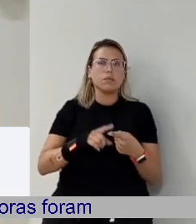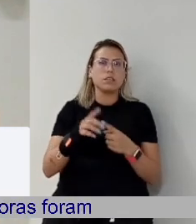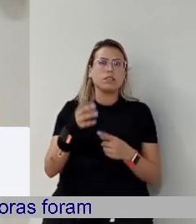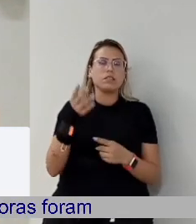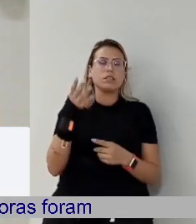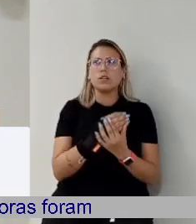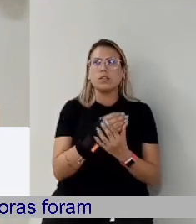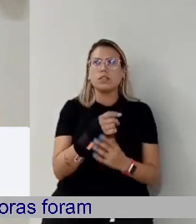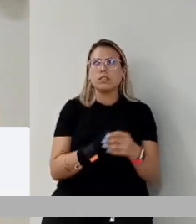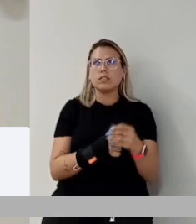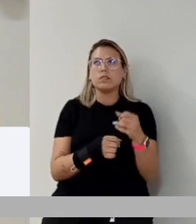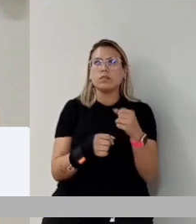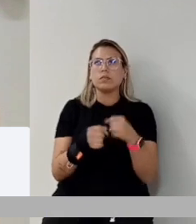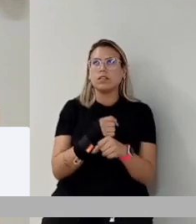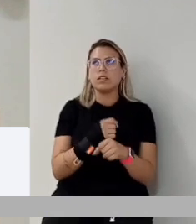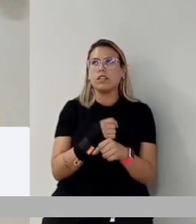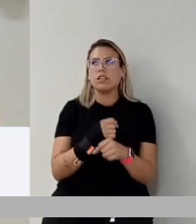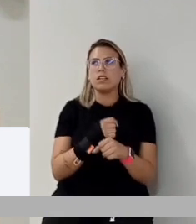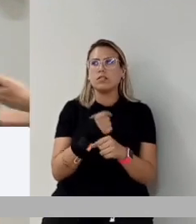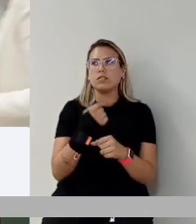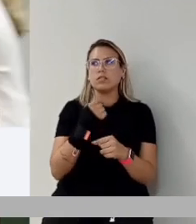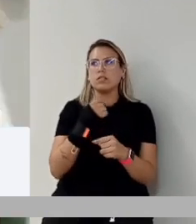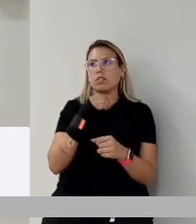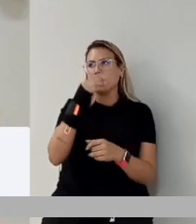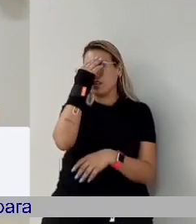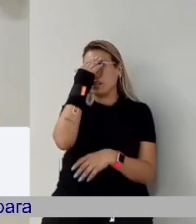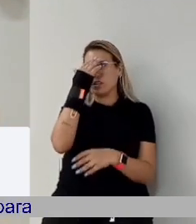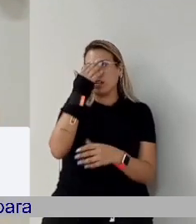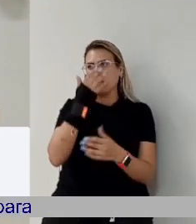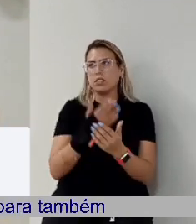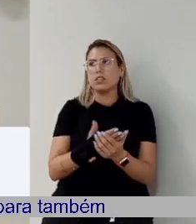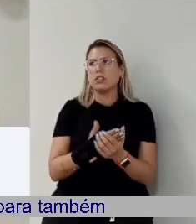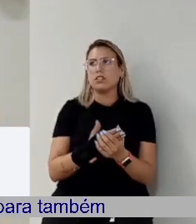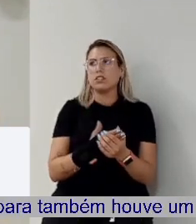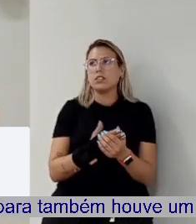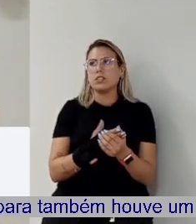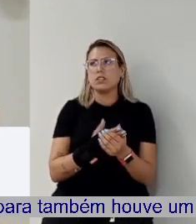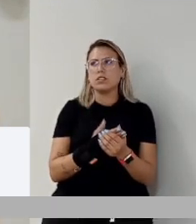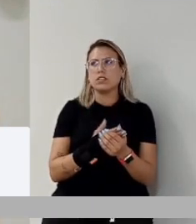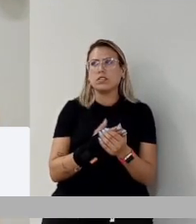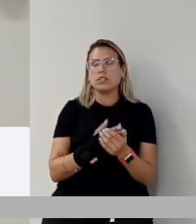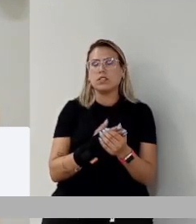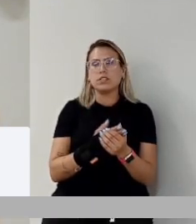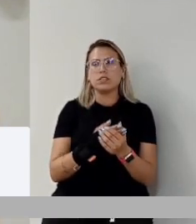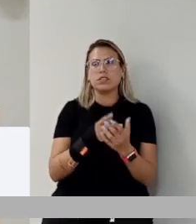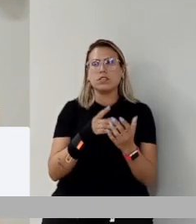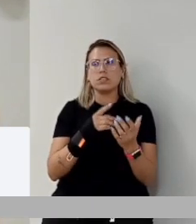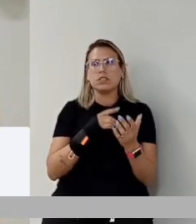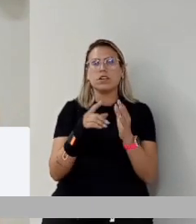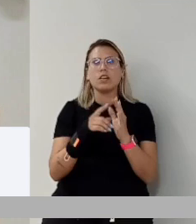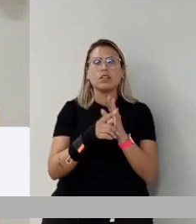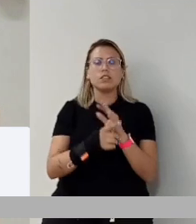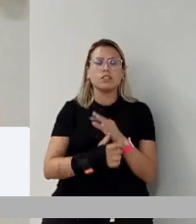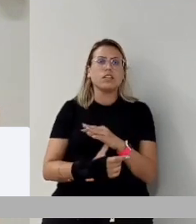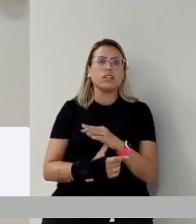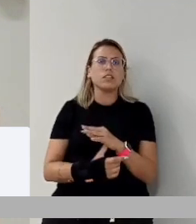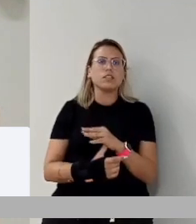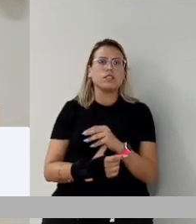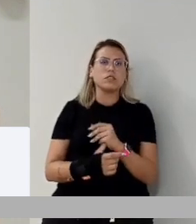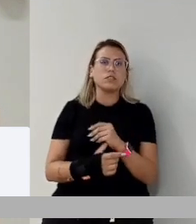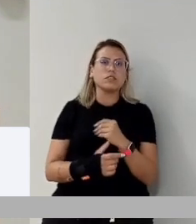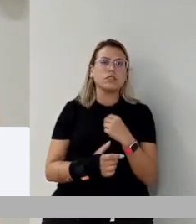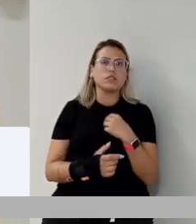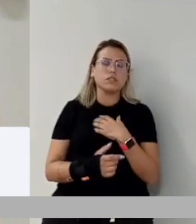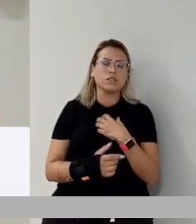também ano passado e eu acredito que deu para também houve um atraso também ano passado e houve também eh uma